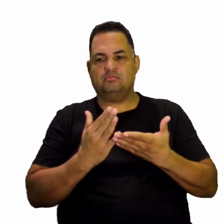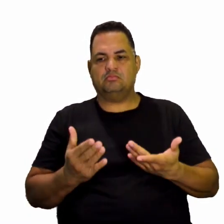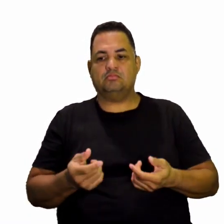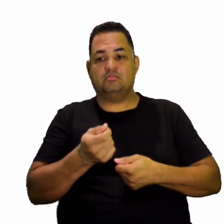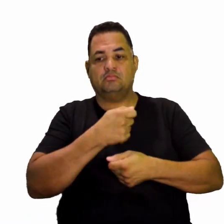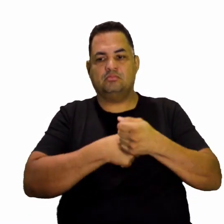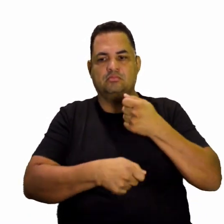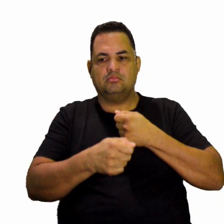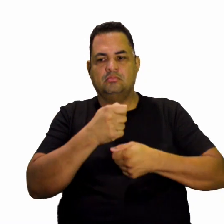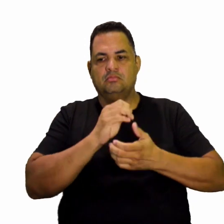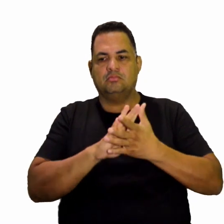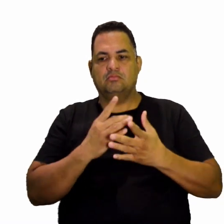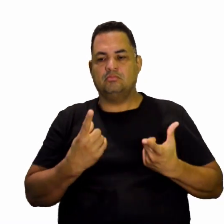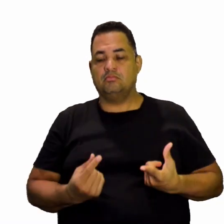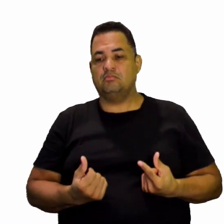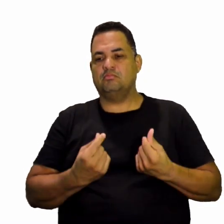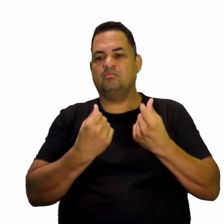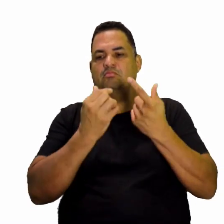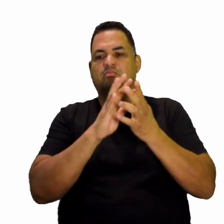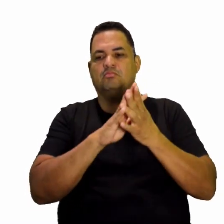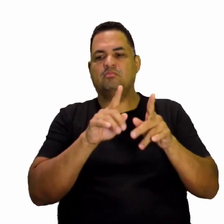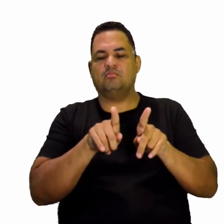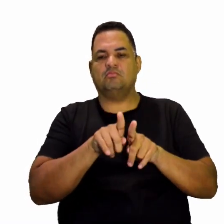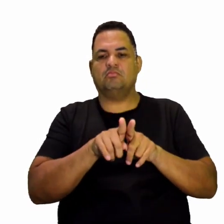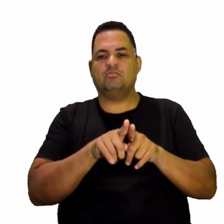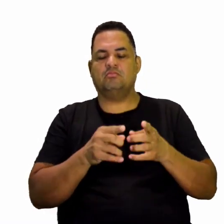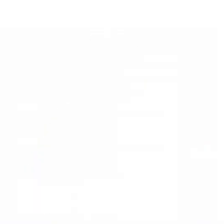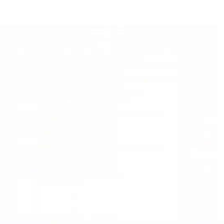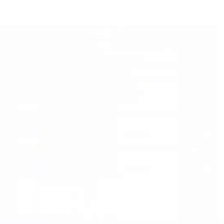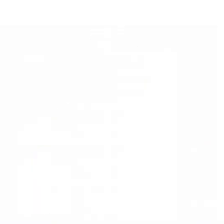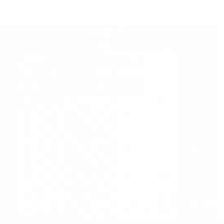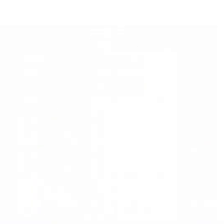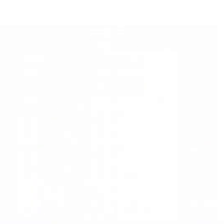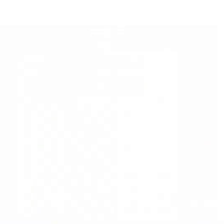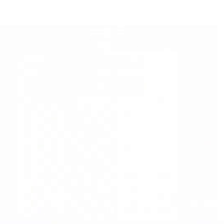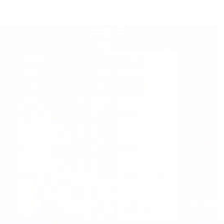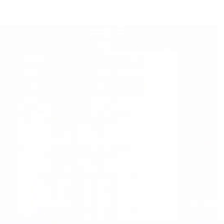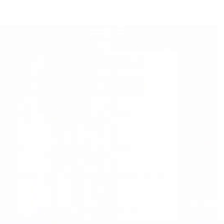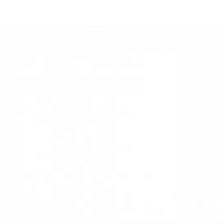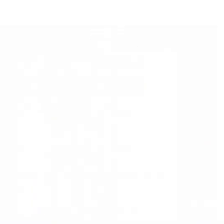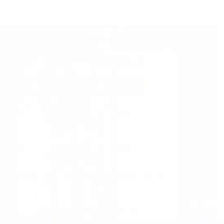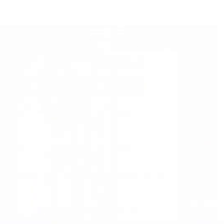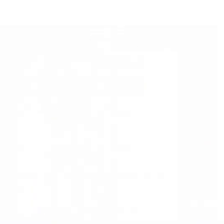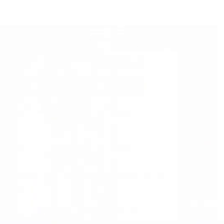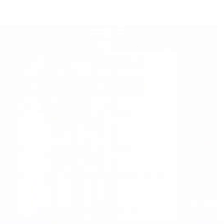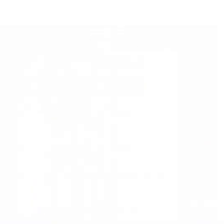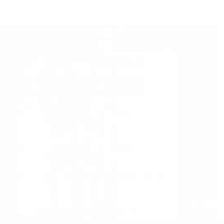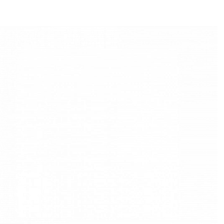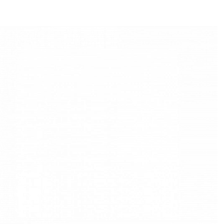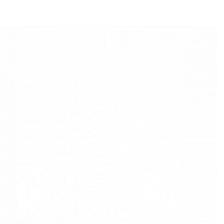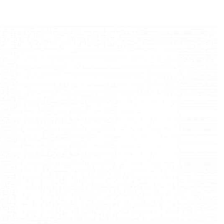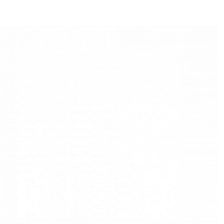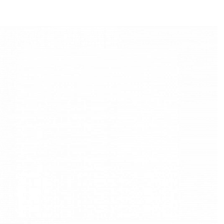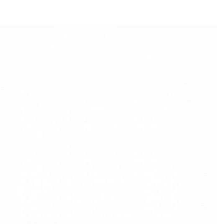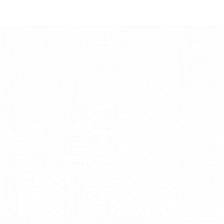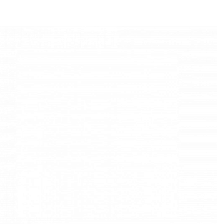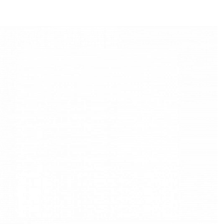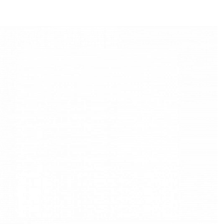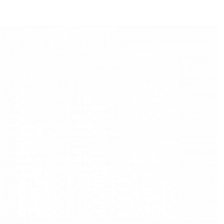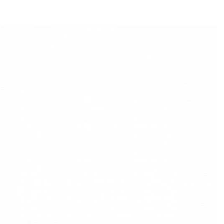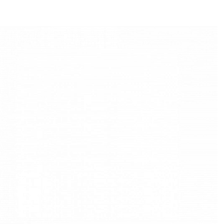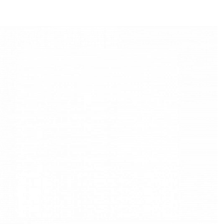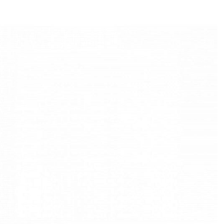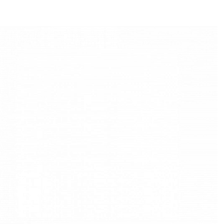questões econômicas de uma forma geral. Então, o DNA recombinante são moléculas de DNA que têm fragmentos, ou